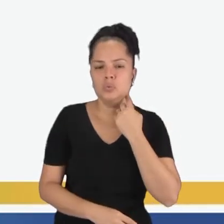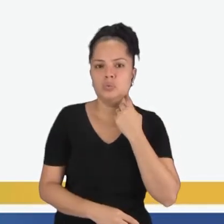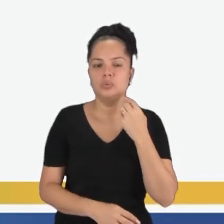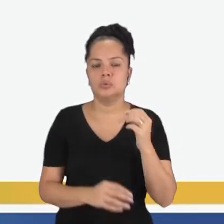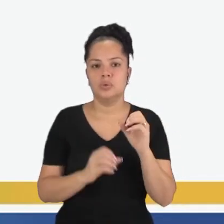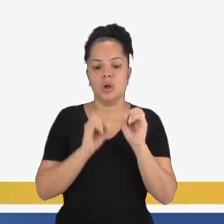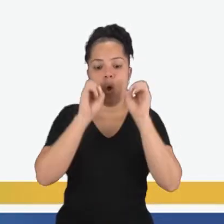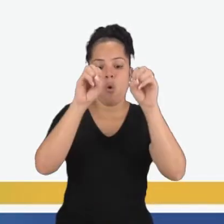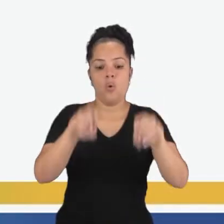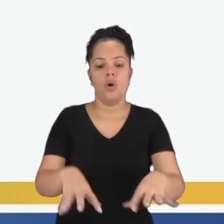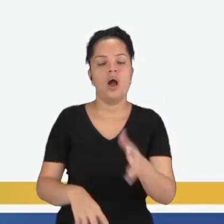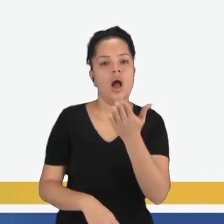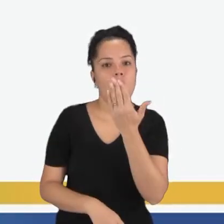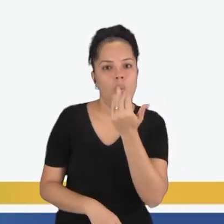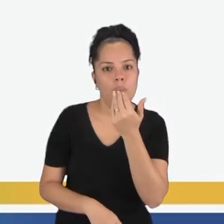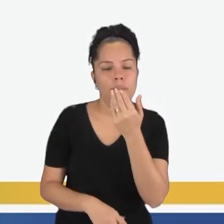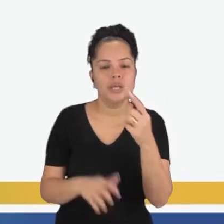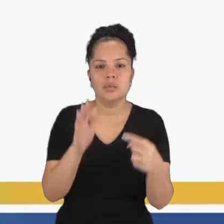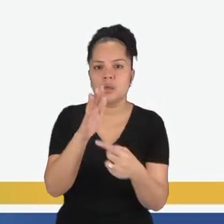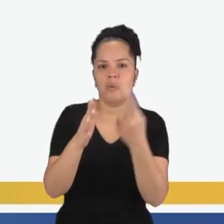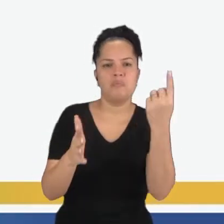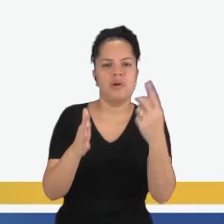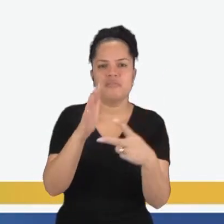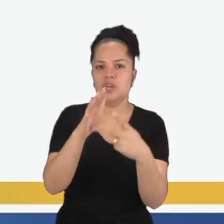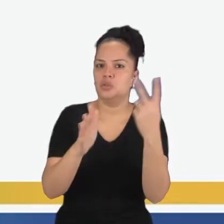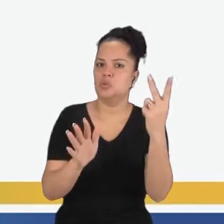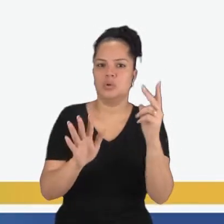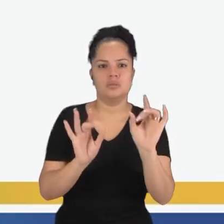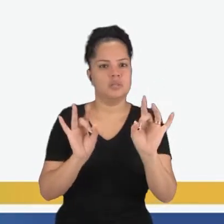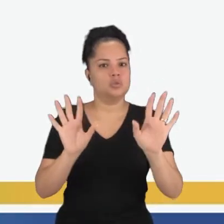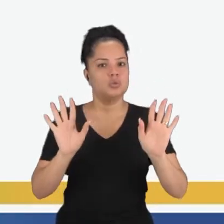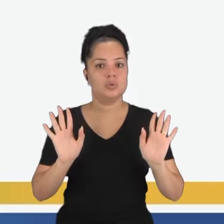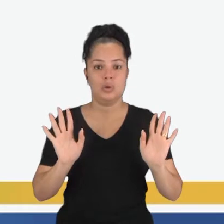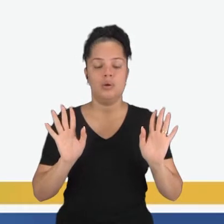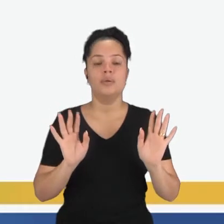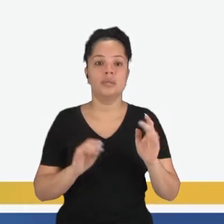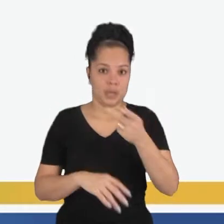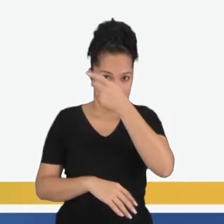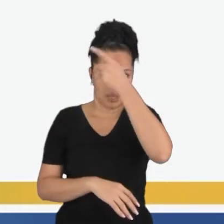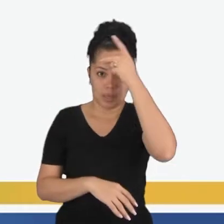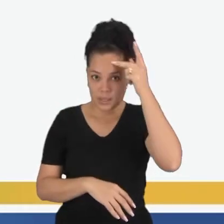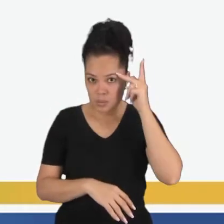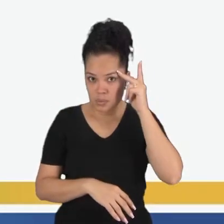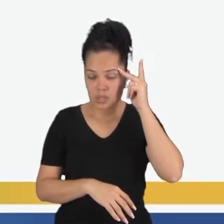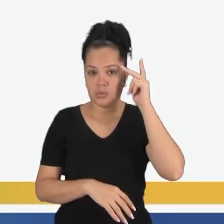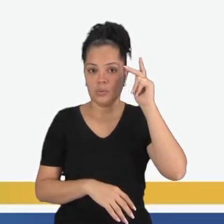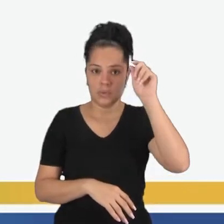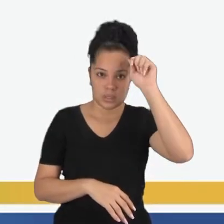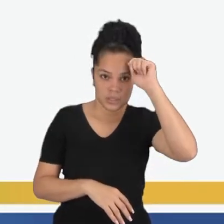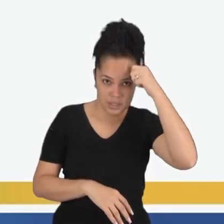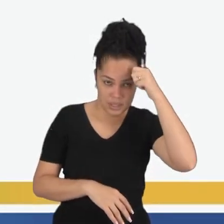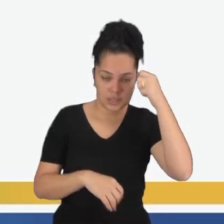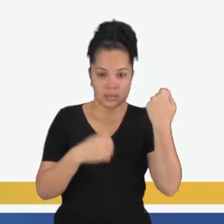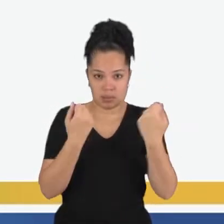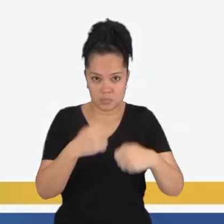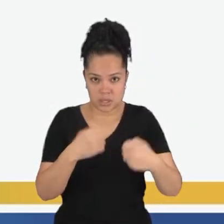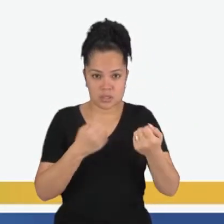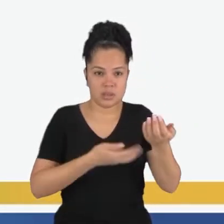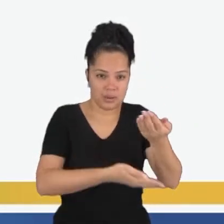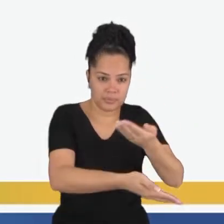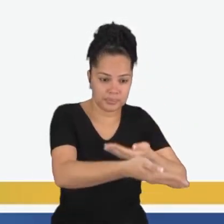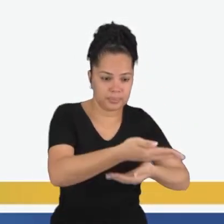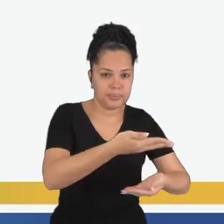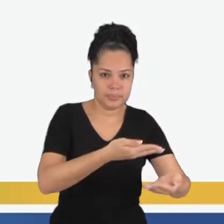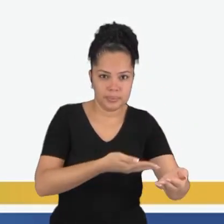por dia, cabendo aos próprios negros promover a divisa da alimentação.